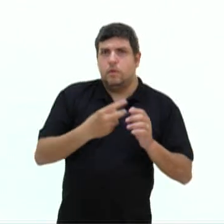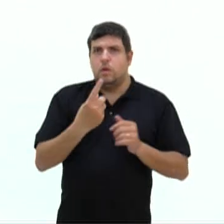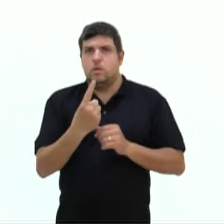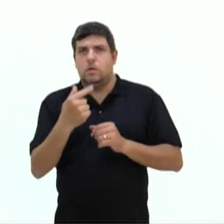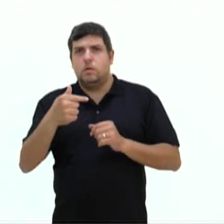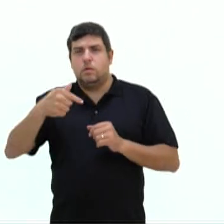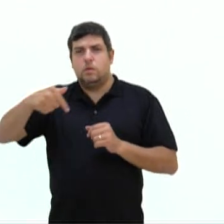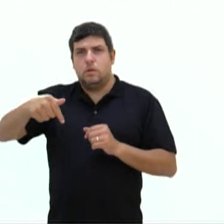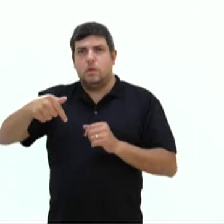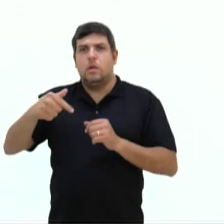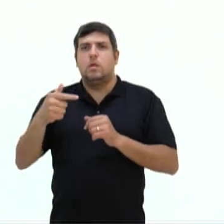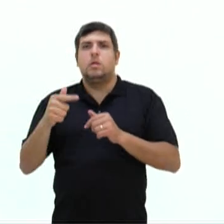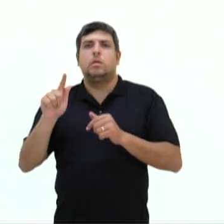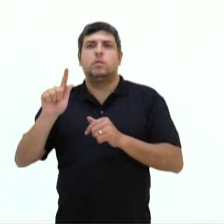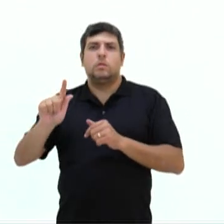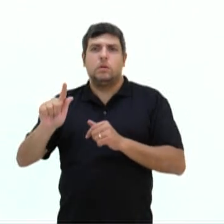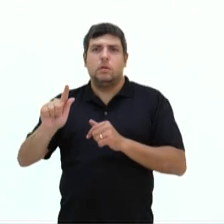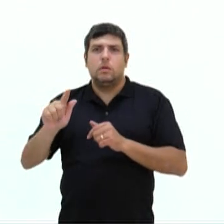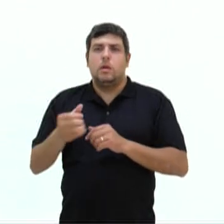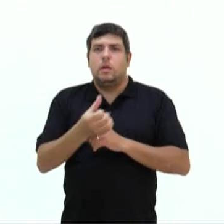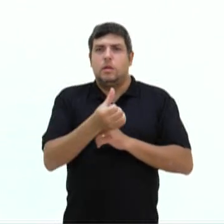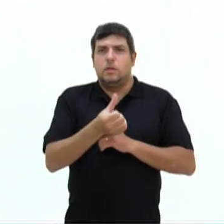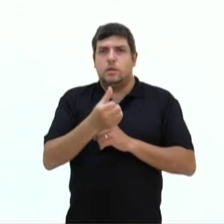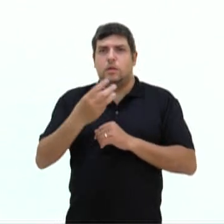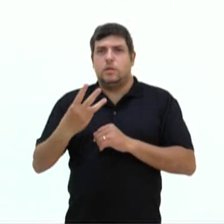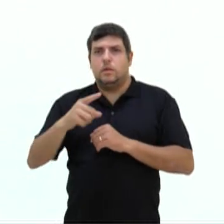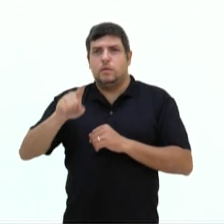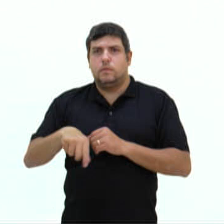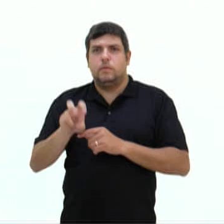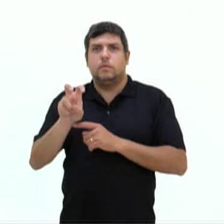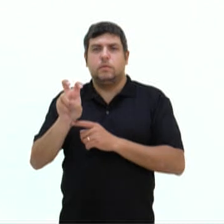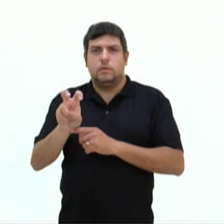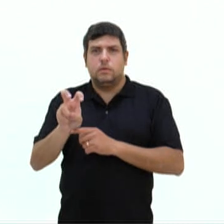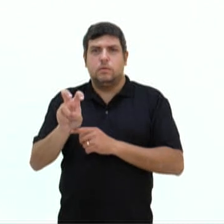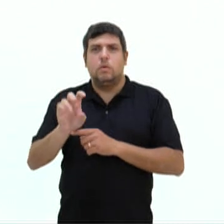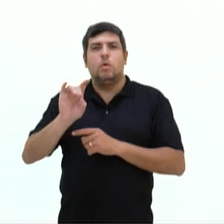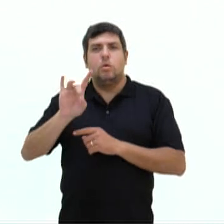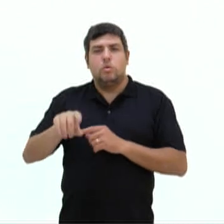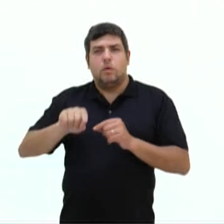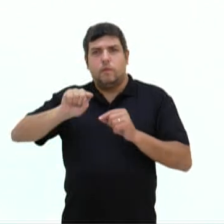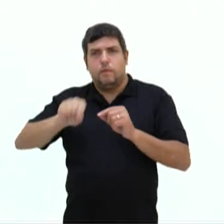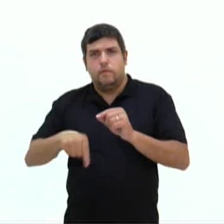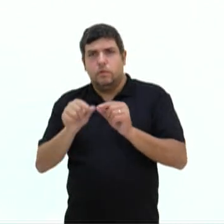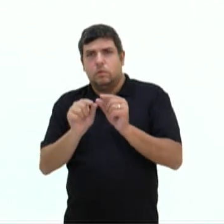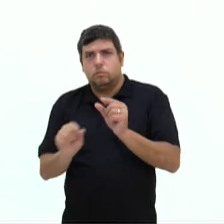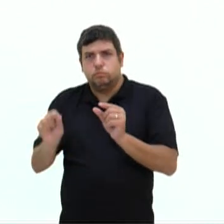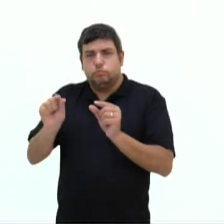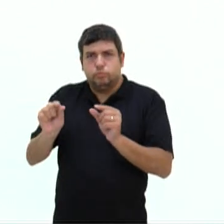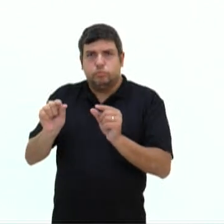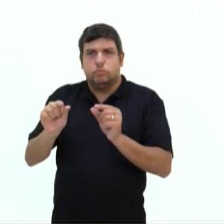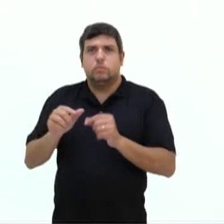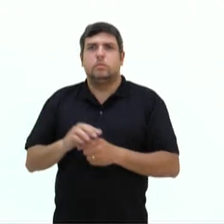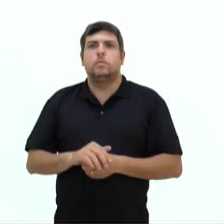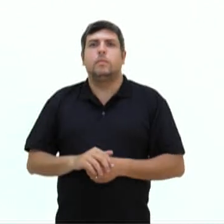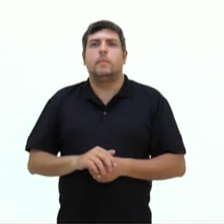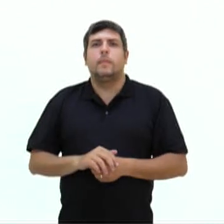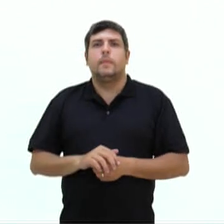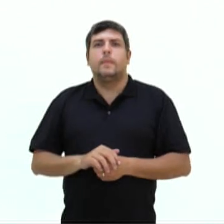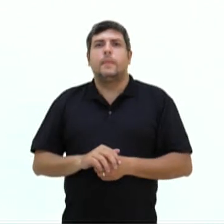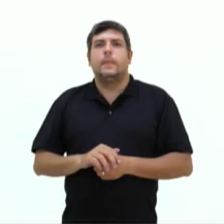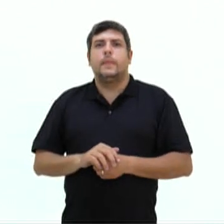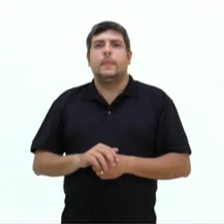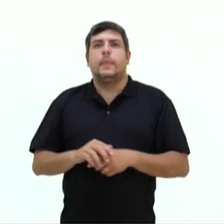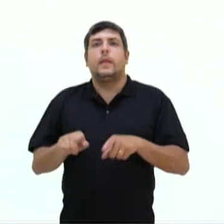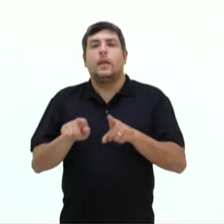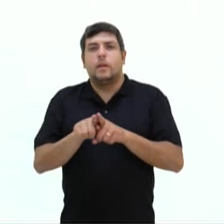do cobre é 63,5, tá? Vamos usar só uma casa depois da vírgula para facilitar a nossa conta. 2 mols de